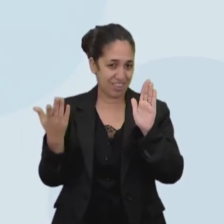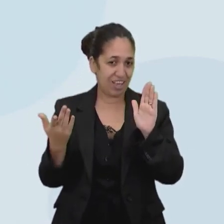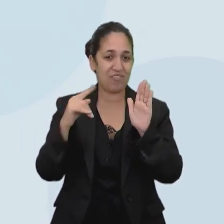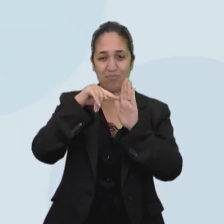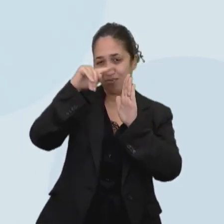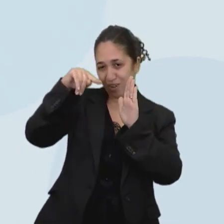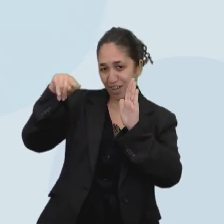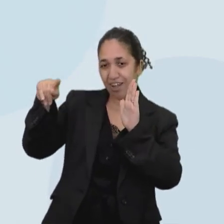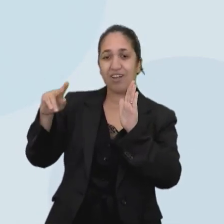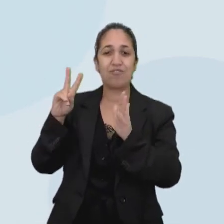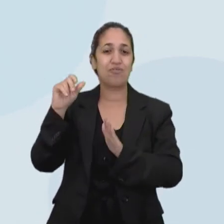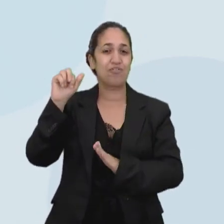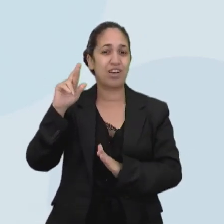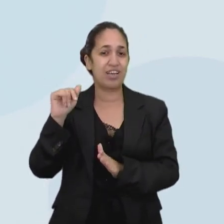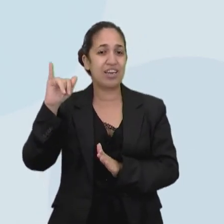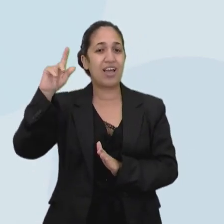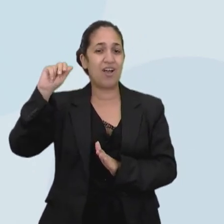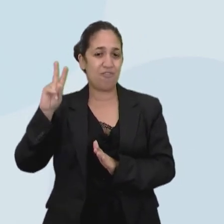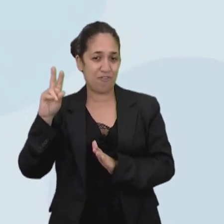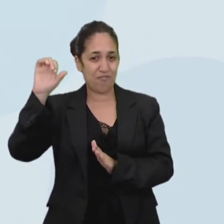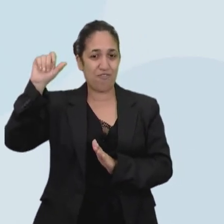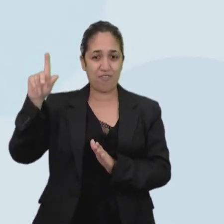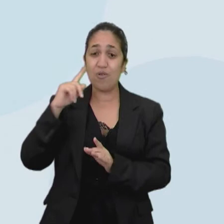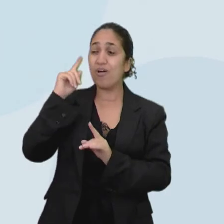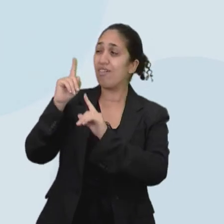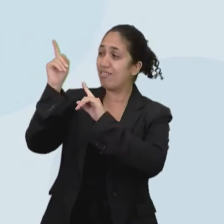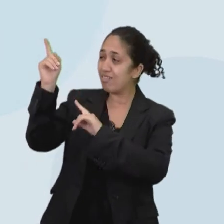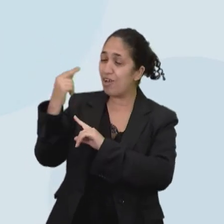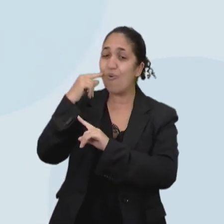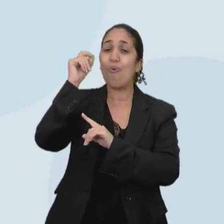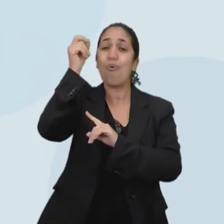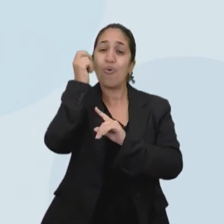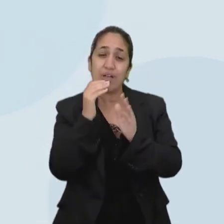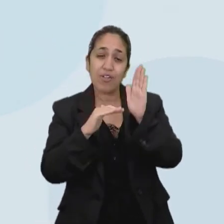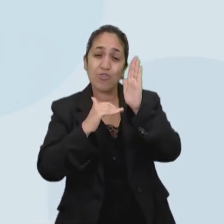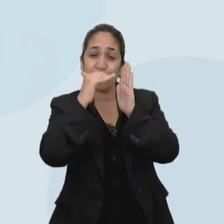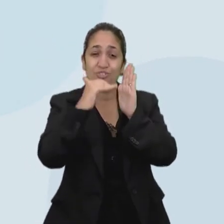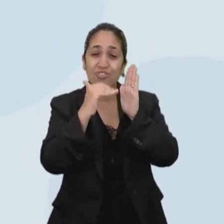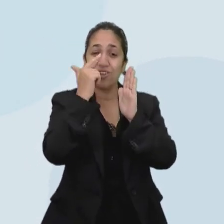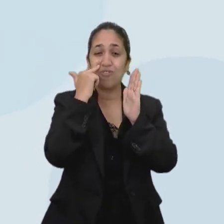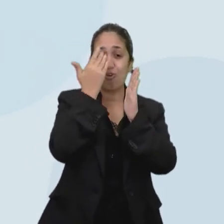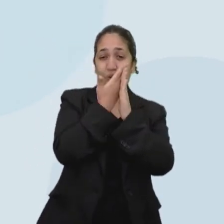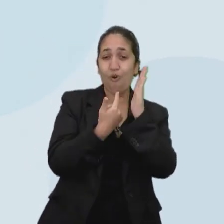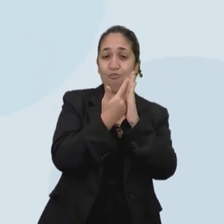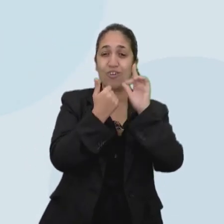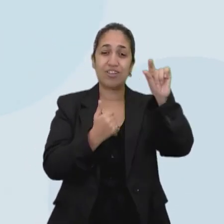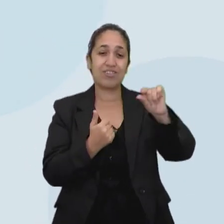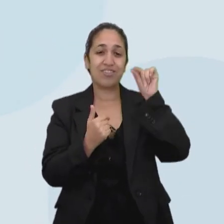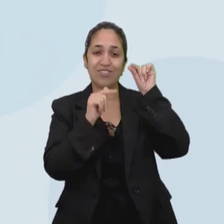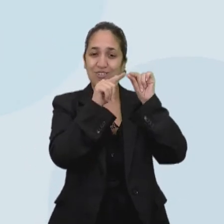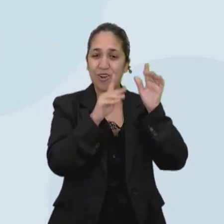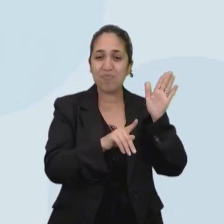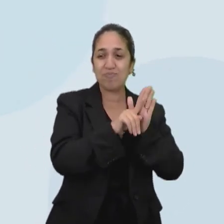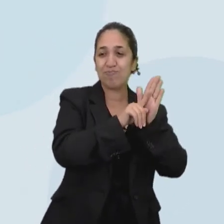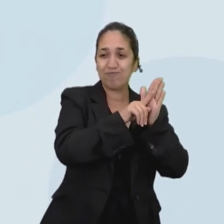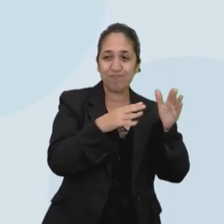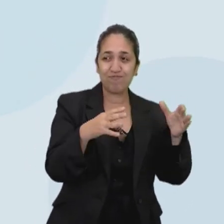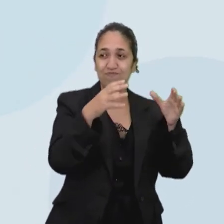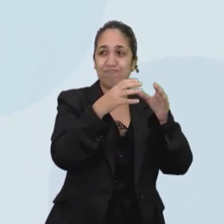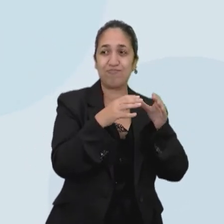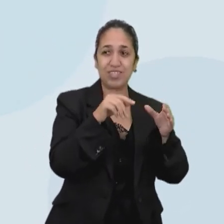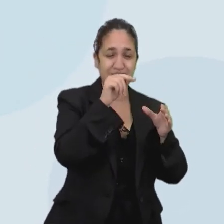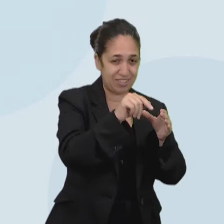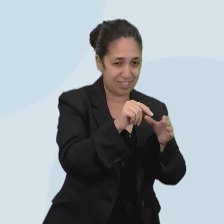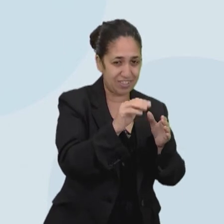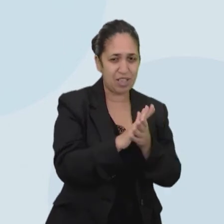como que é isso? Ela é uma constante definida com base no nível de confiança que foi escolhido para a pesquisa. Okay? Os valores